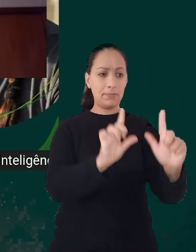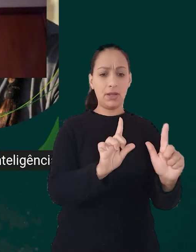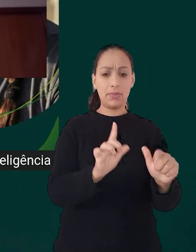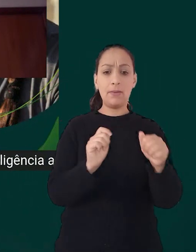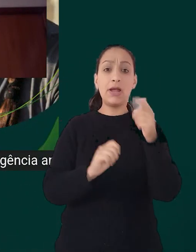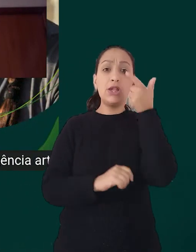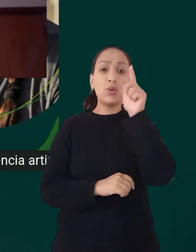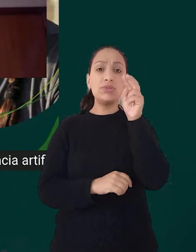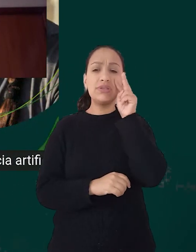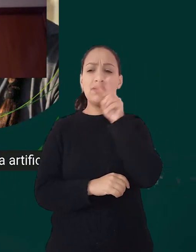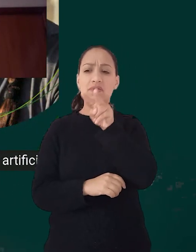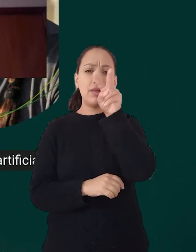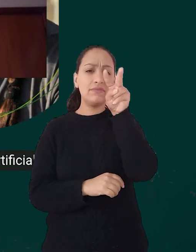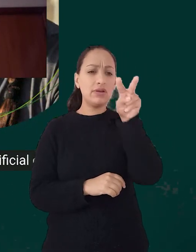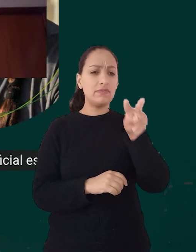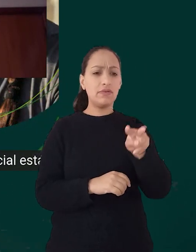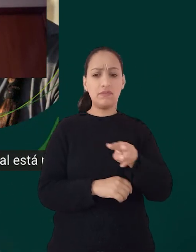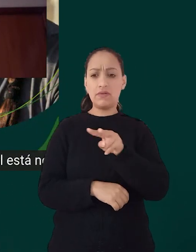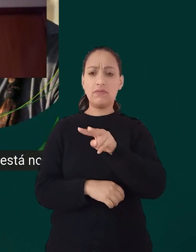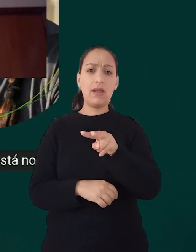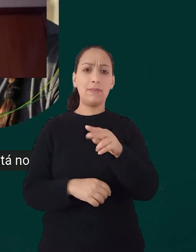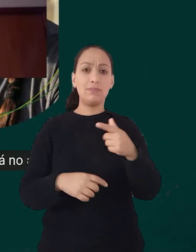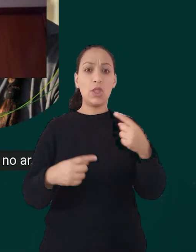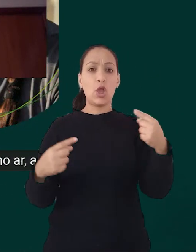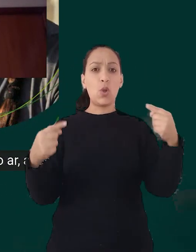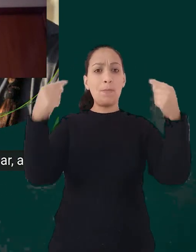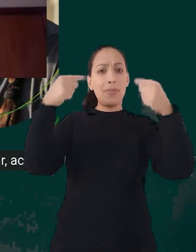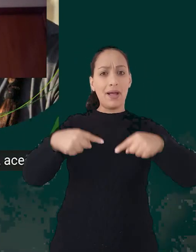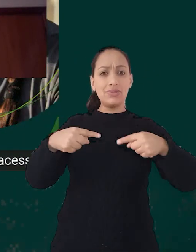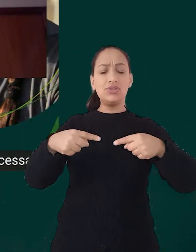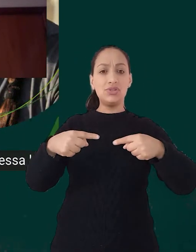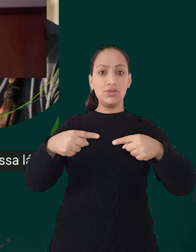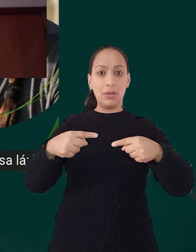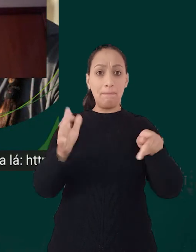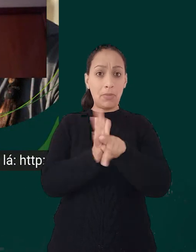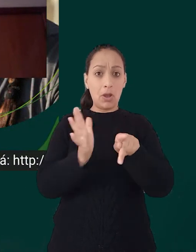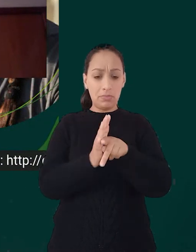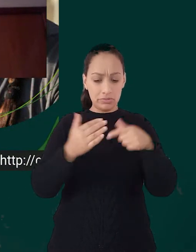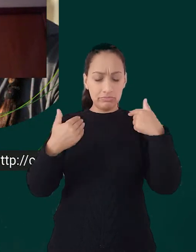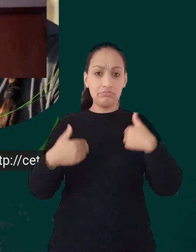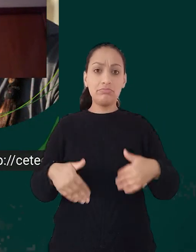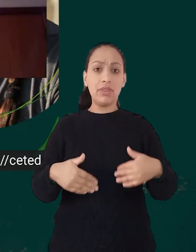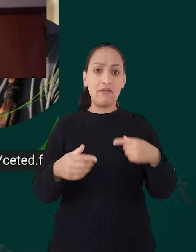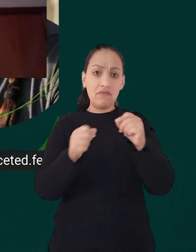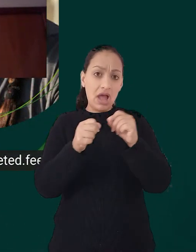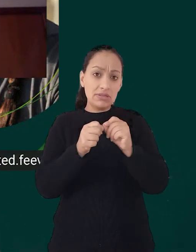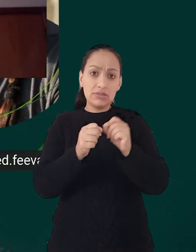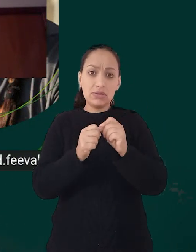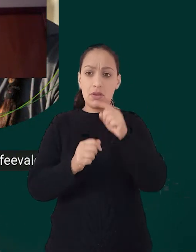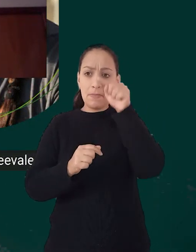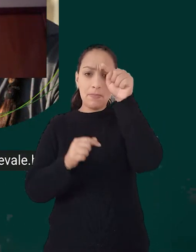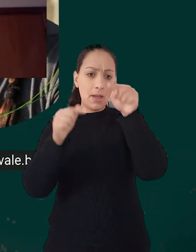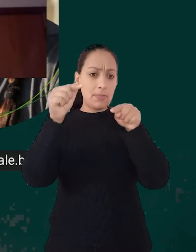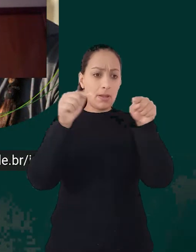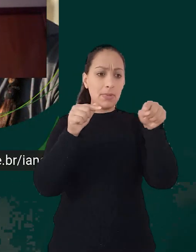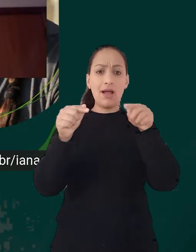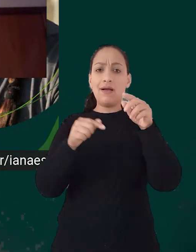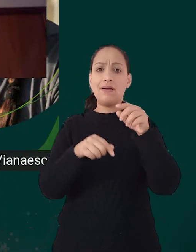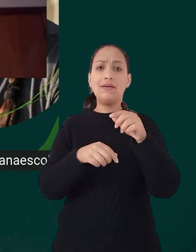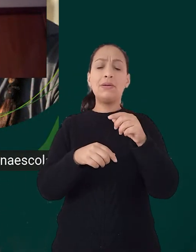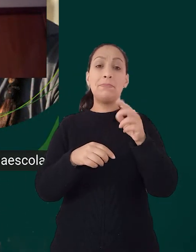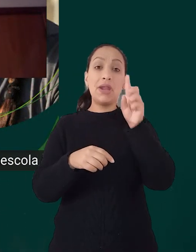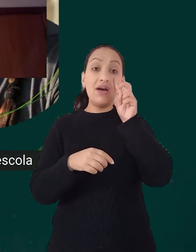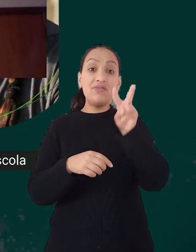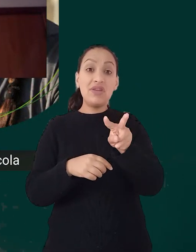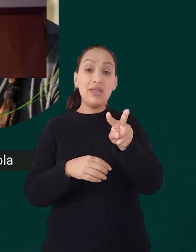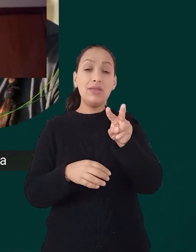possa combater ele mesmo em mais facetas, em mais avatares, para que a partir